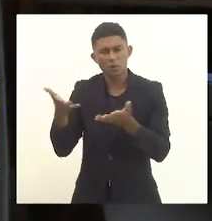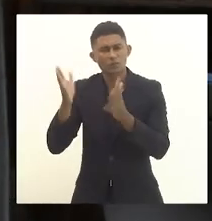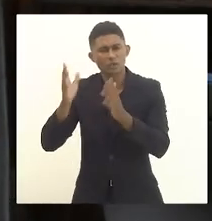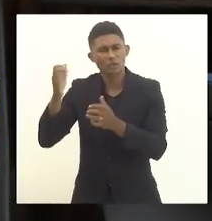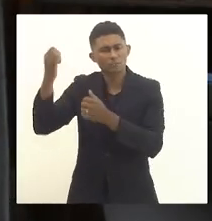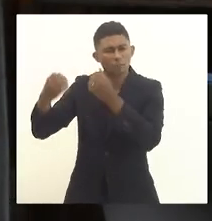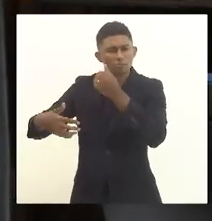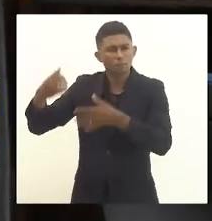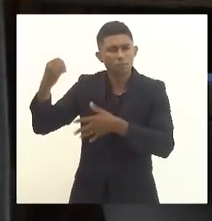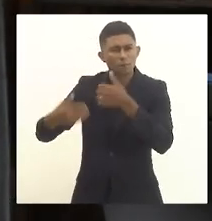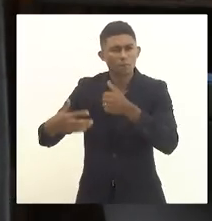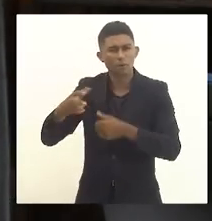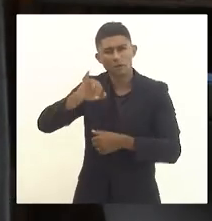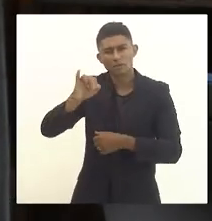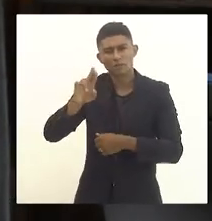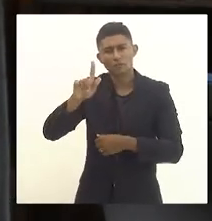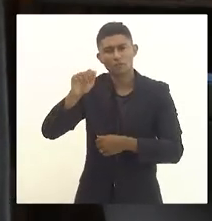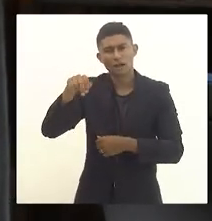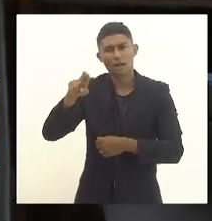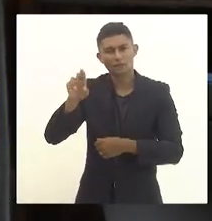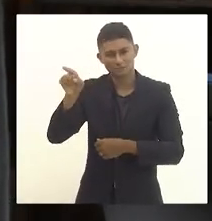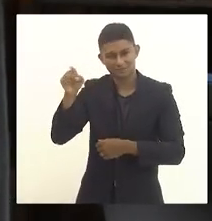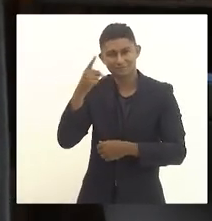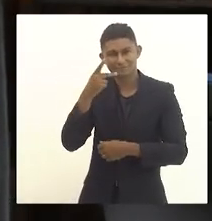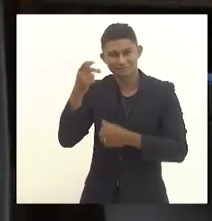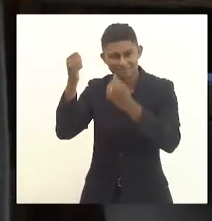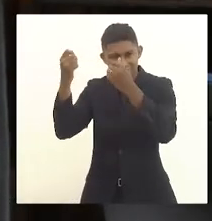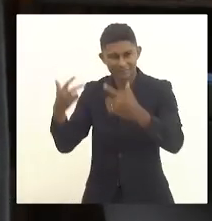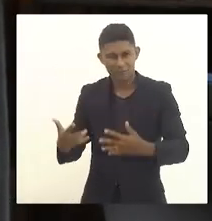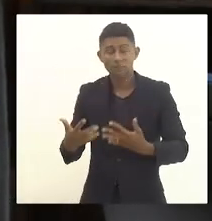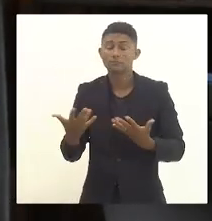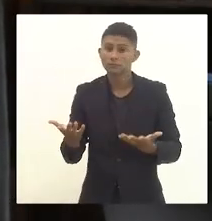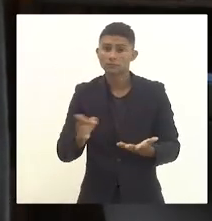pela Jugano, dá uma outra visão do